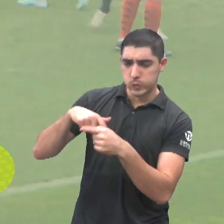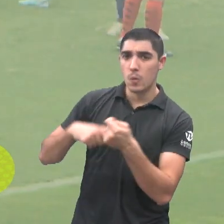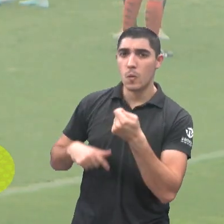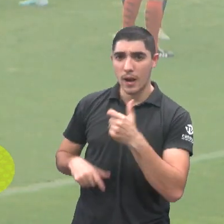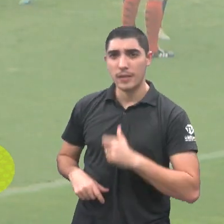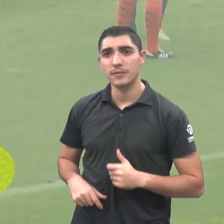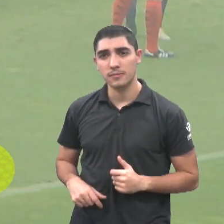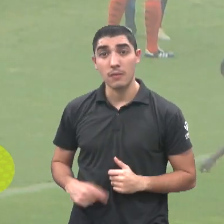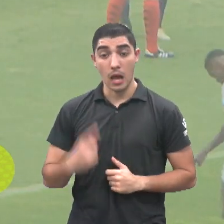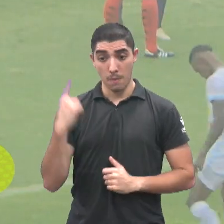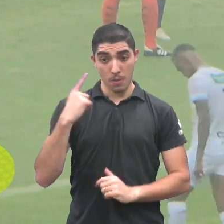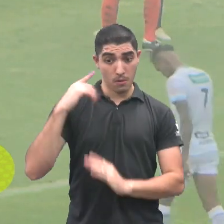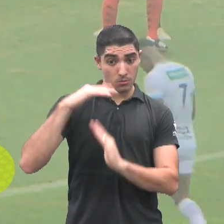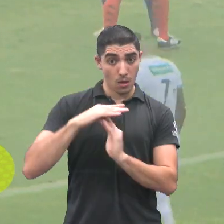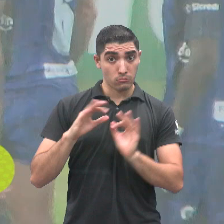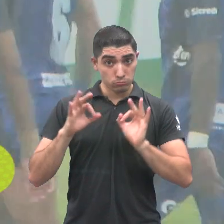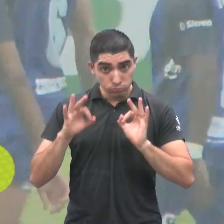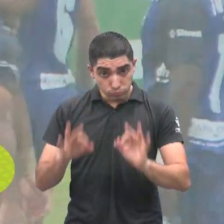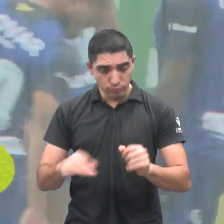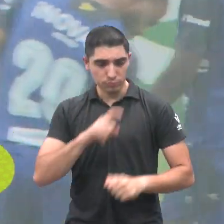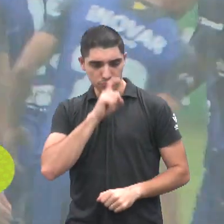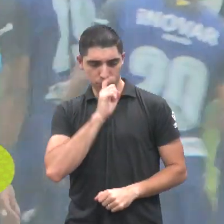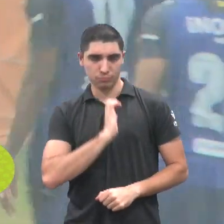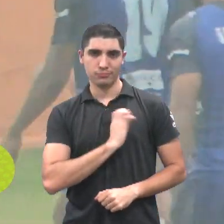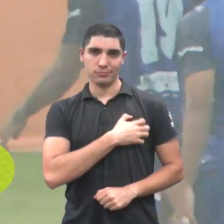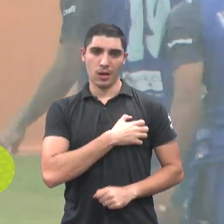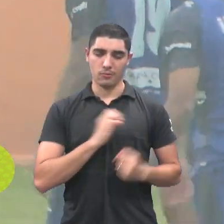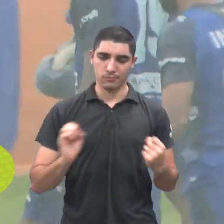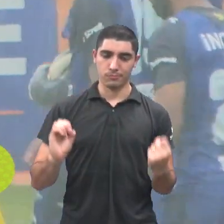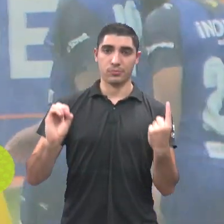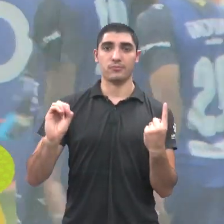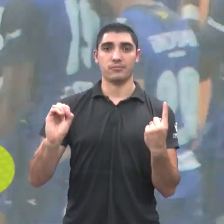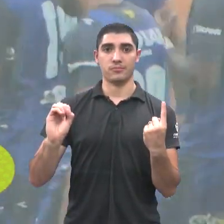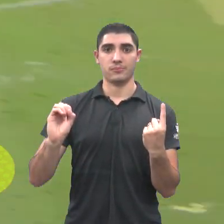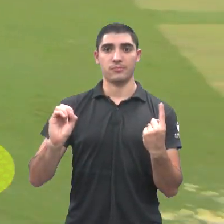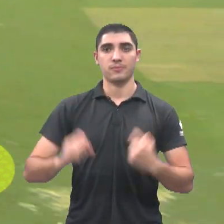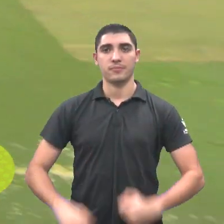Fim da primeira etapa com vantagem mínima para o São José.